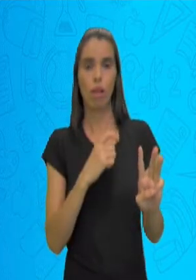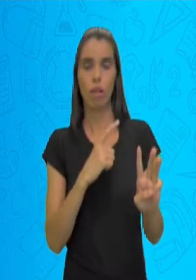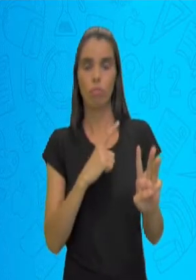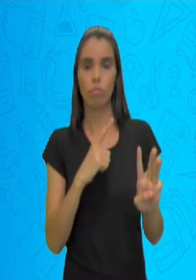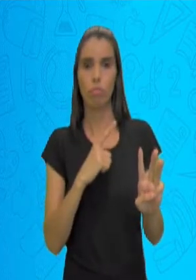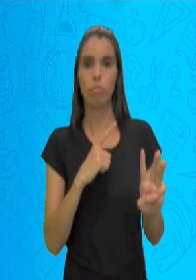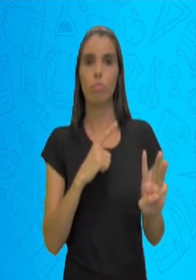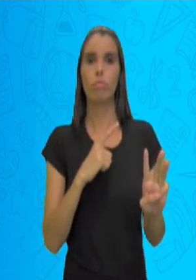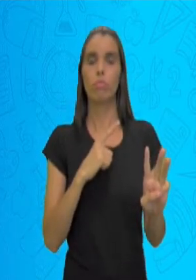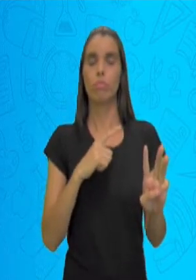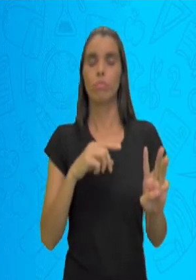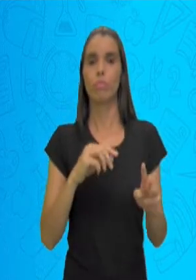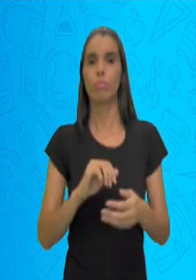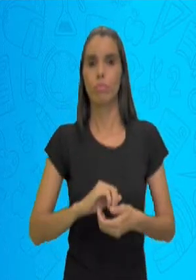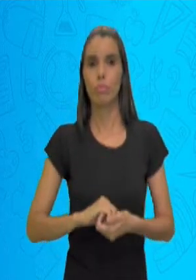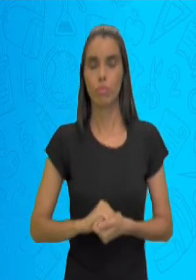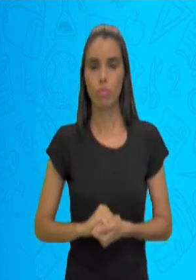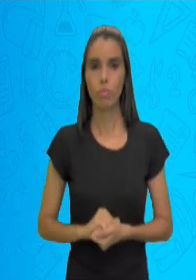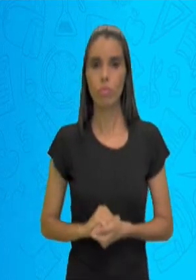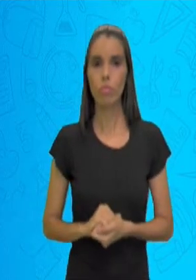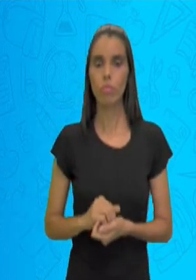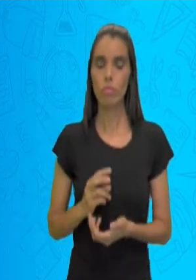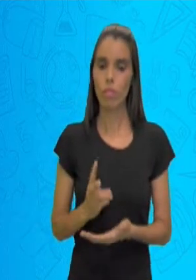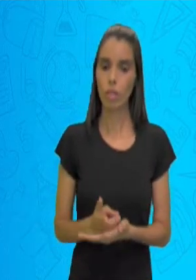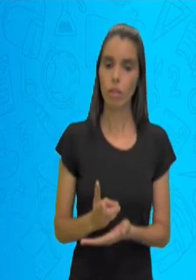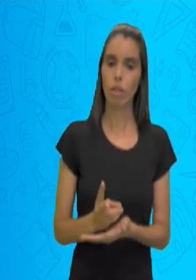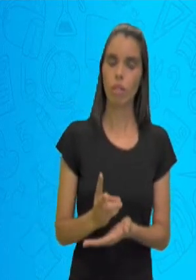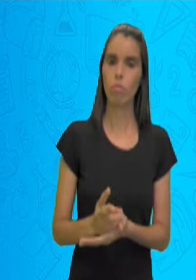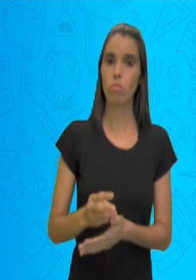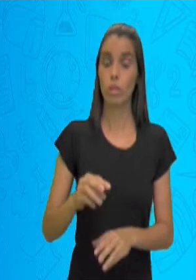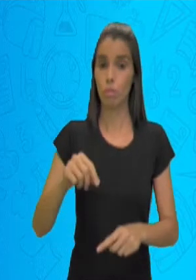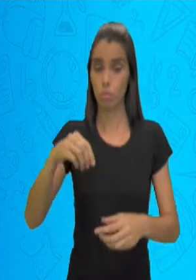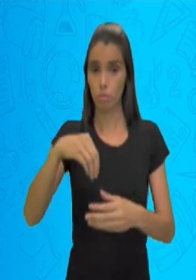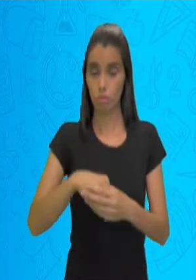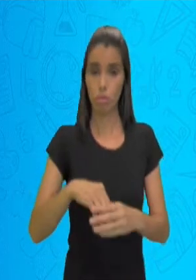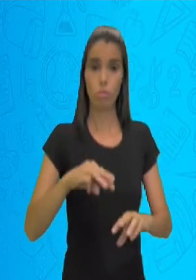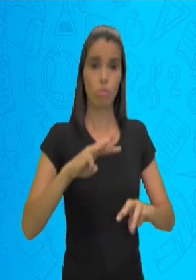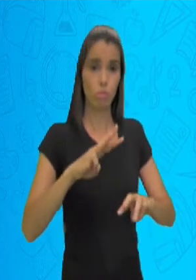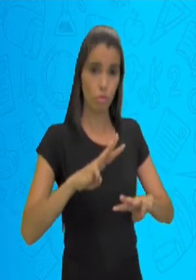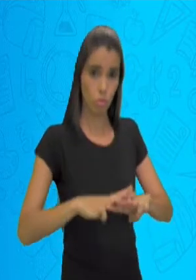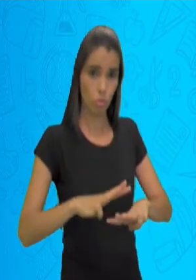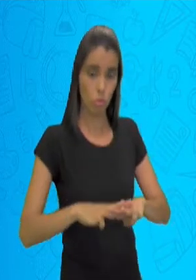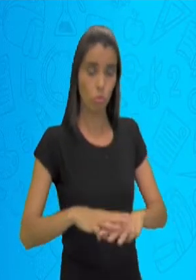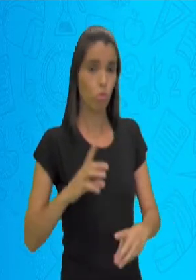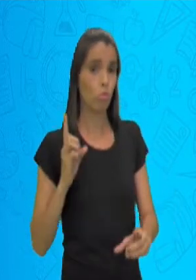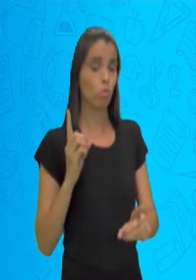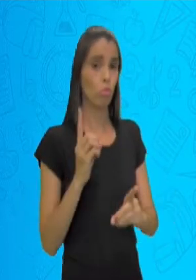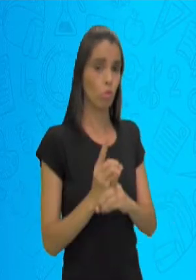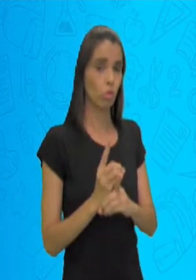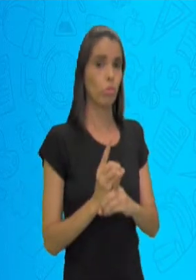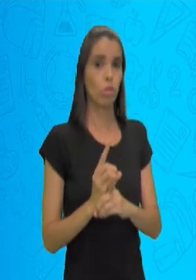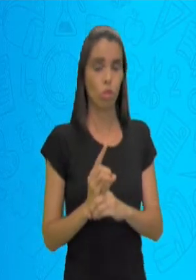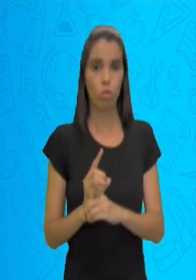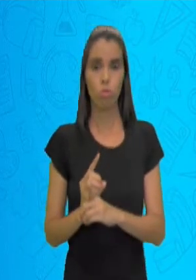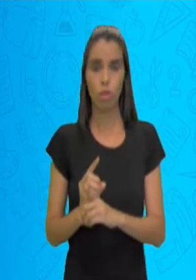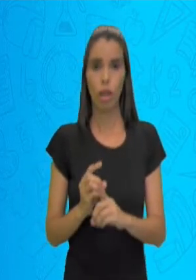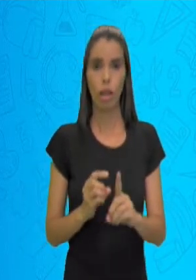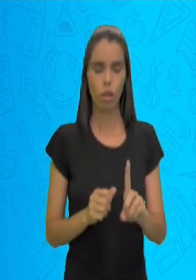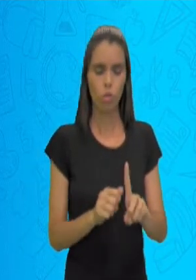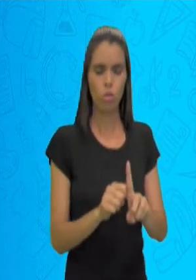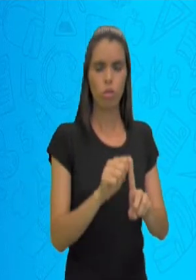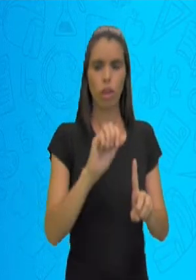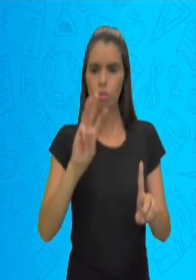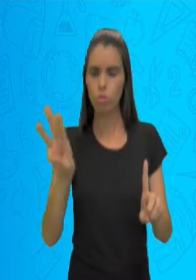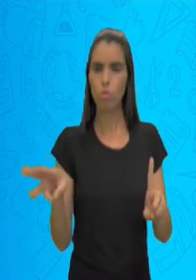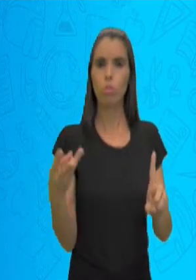próximos assuntos na matemática. Então, hoje nós estamos formando mais a primeira ordem de uma